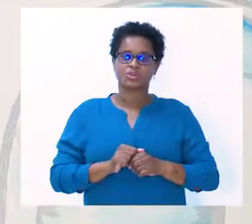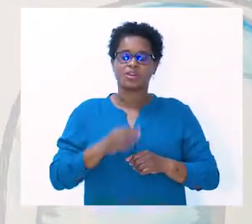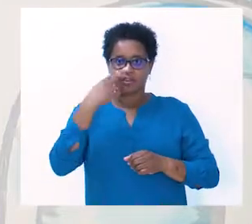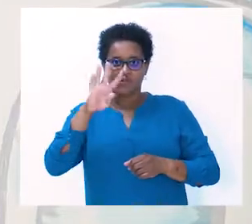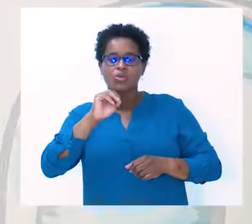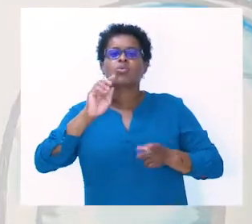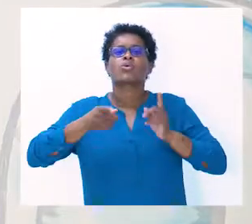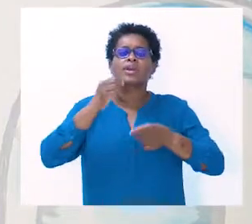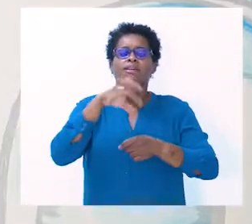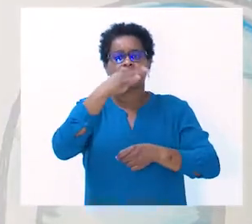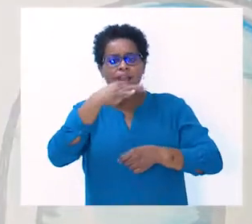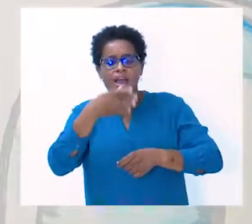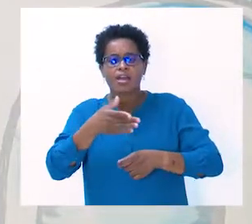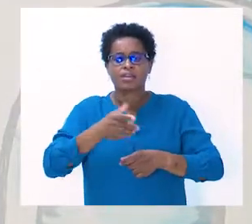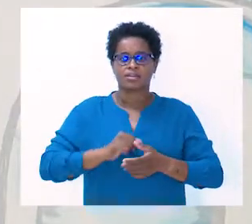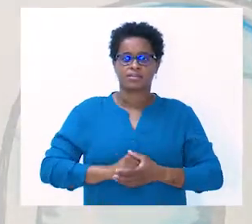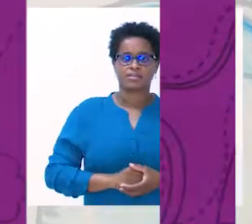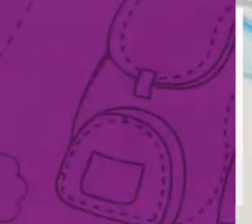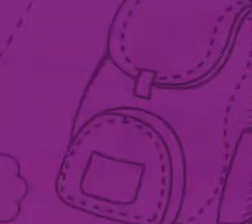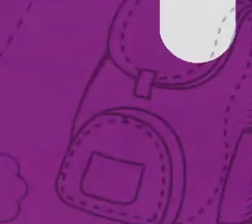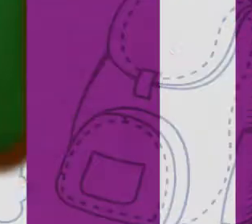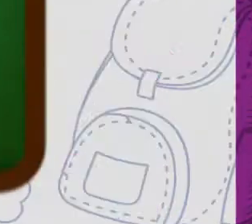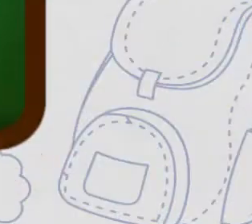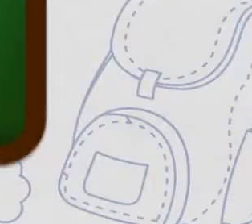hoje. Vamos ver o que é que nós vamos falar.